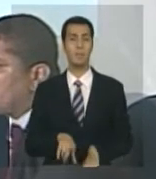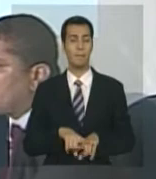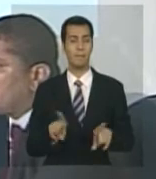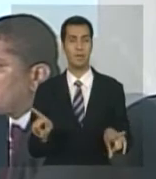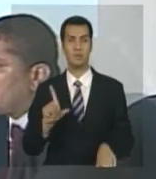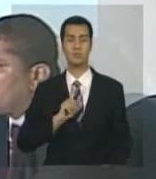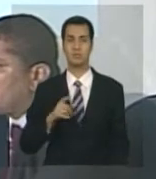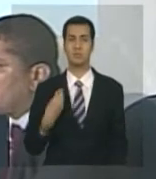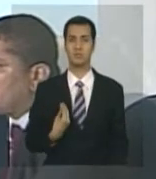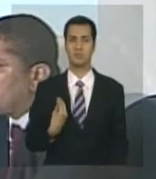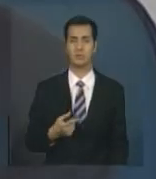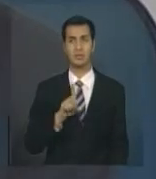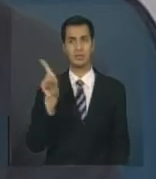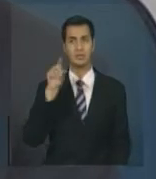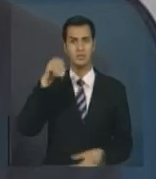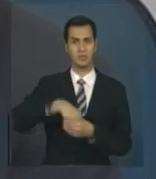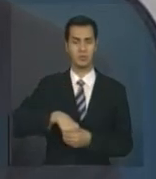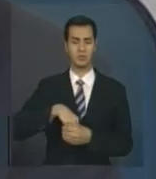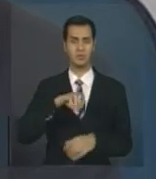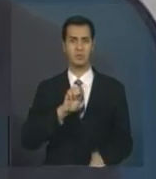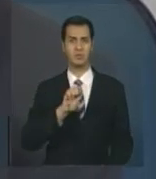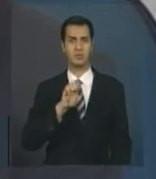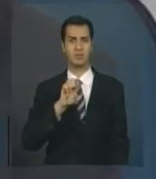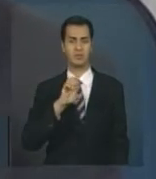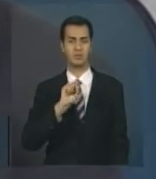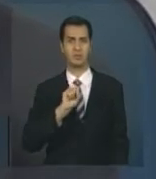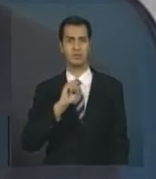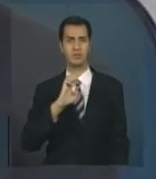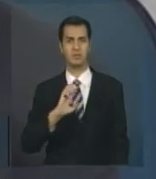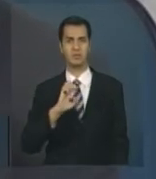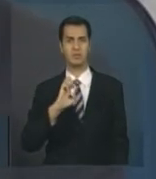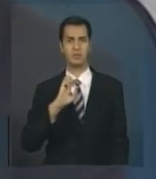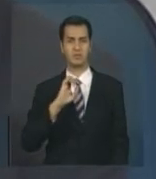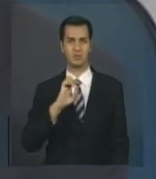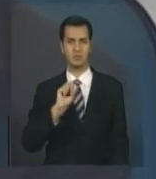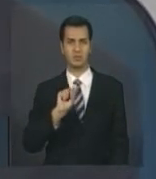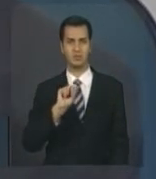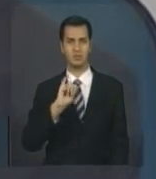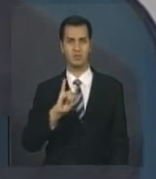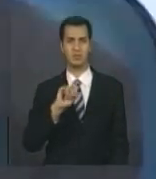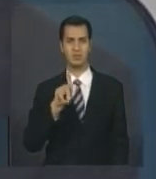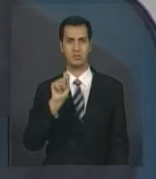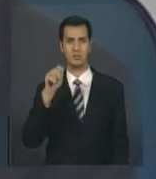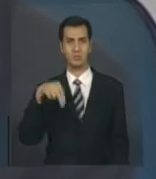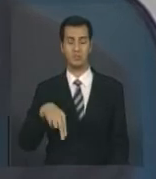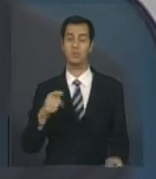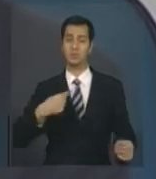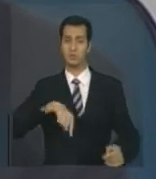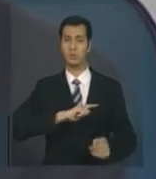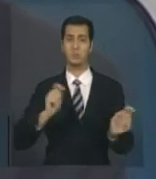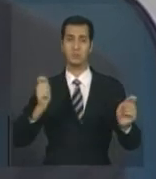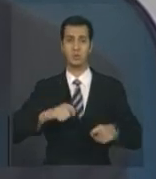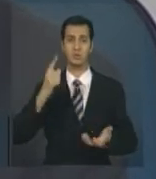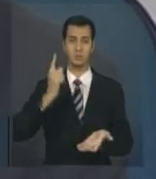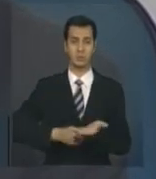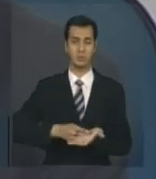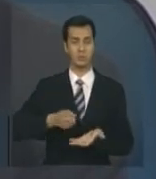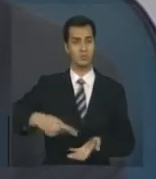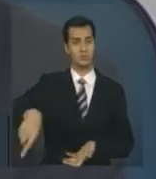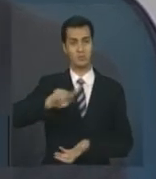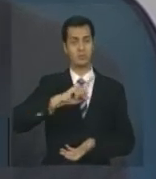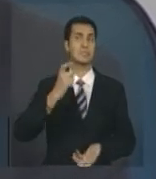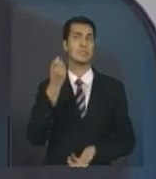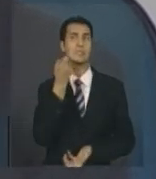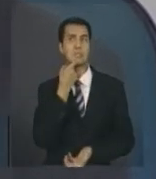área do CESIPAM, e é importante até marcarmos depois, possivelmente sexta ou segunda-feira, uma visita